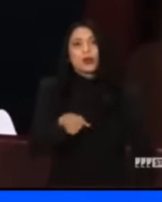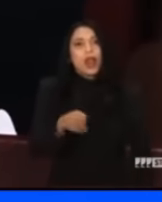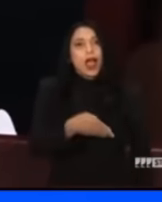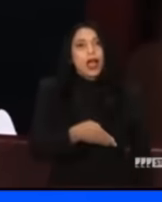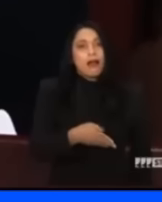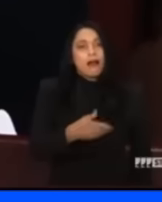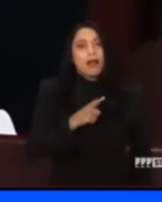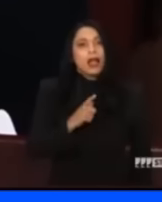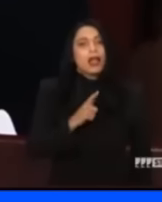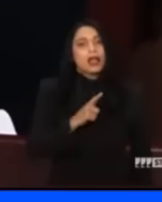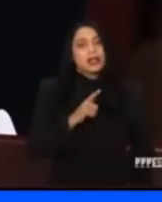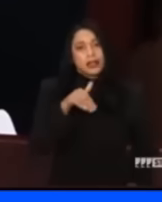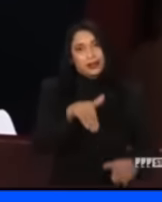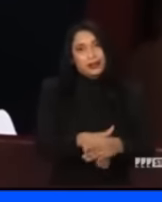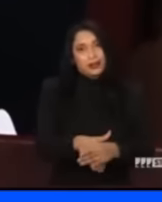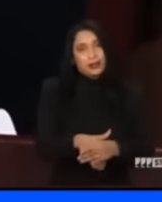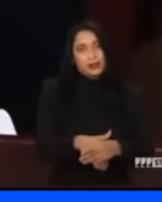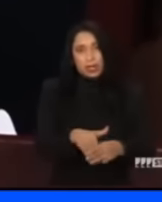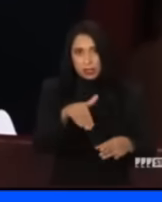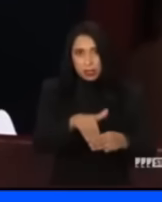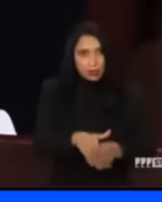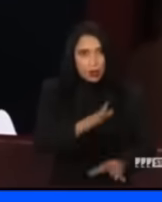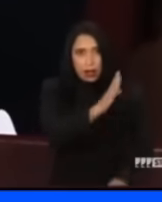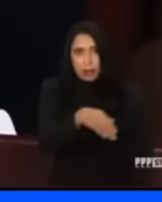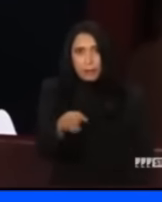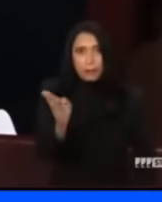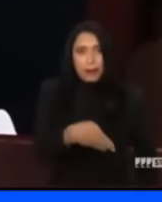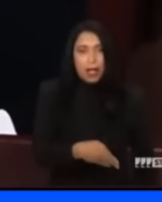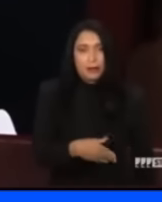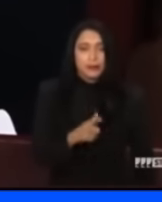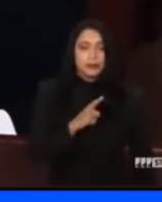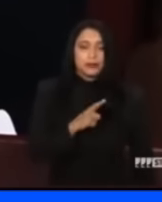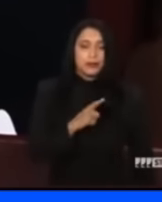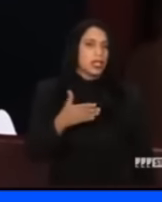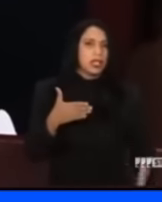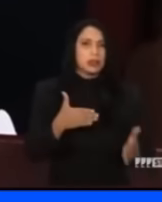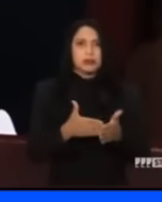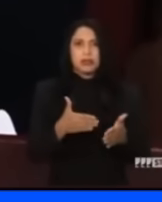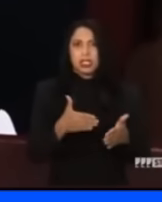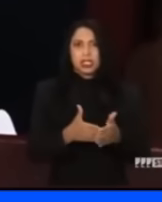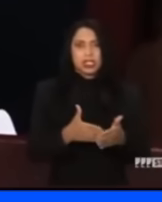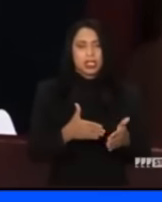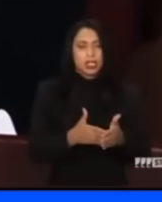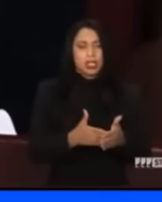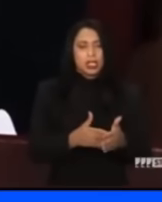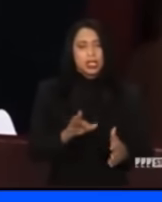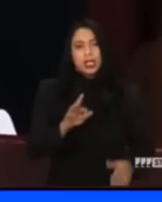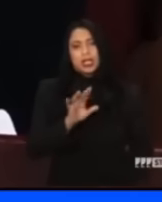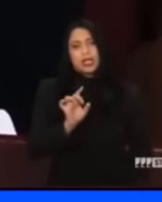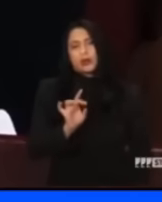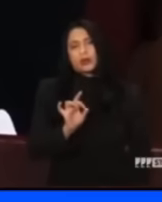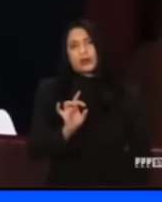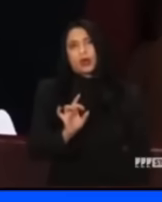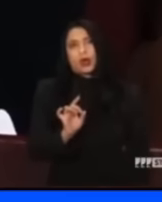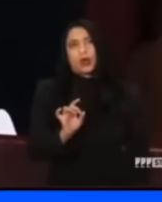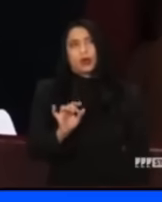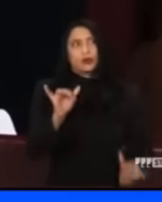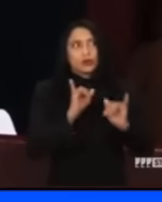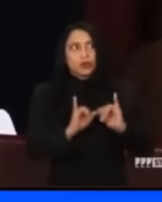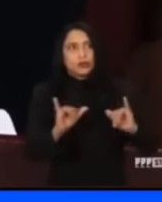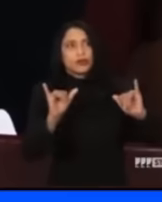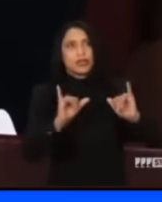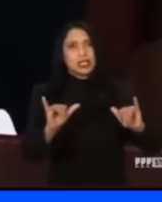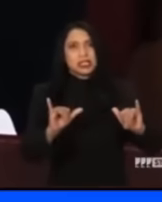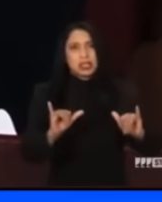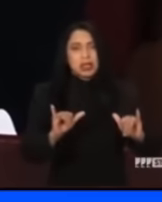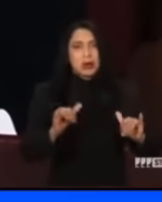impedir a sequência do pleito, não só a partir da divulgação, mas com